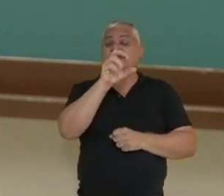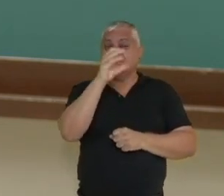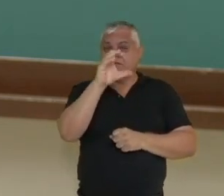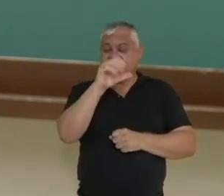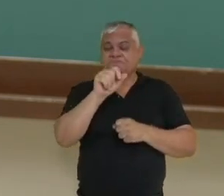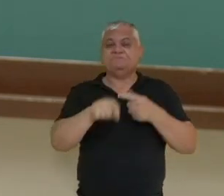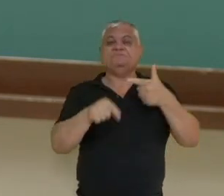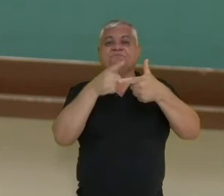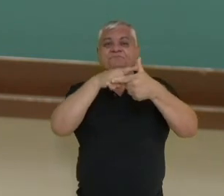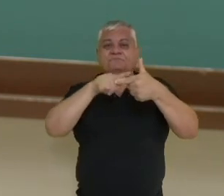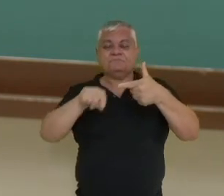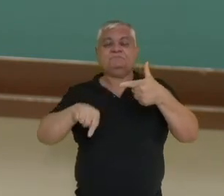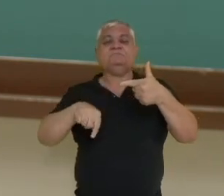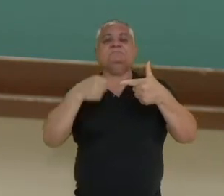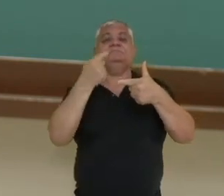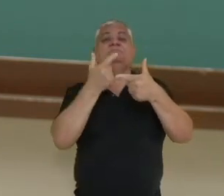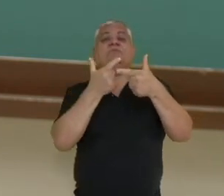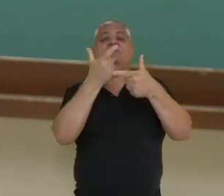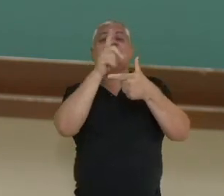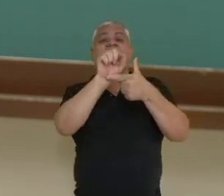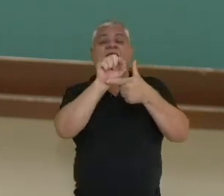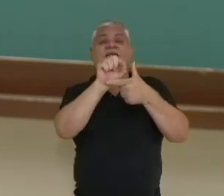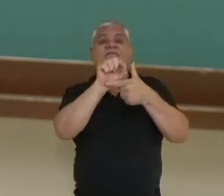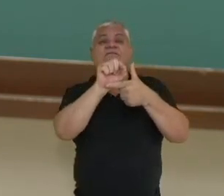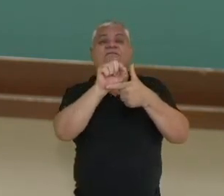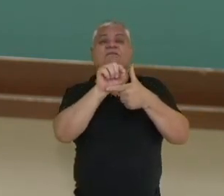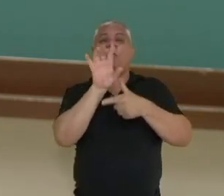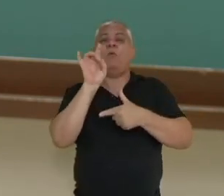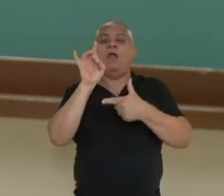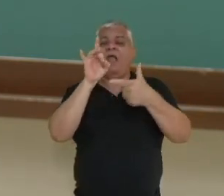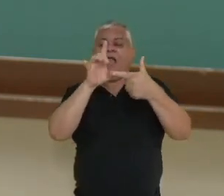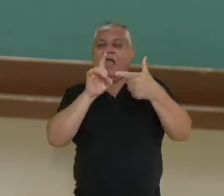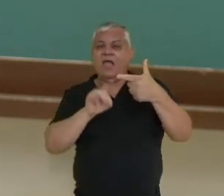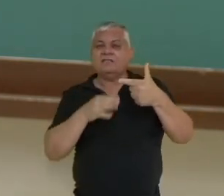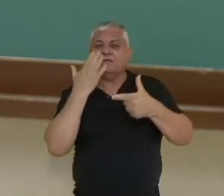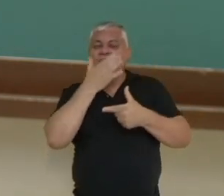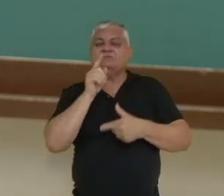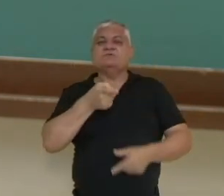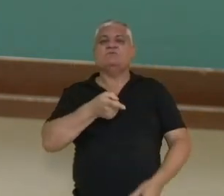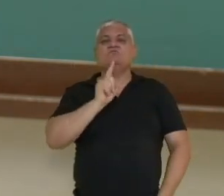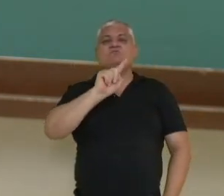R$17,50, dividido por 10, então a média de cada doce é de